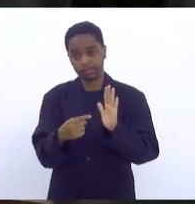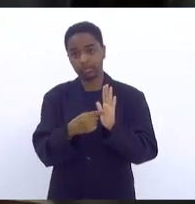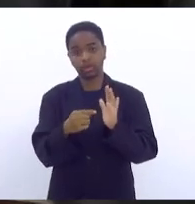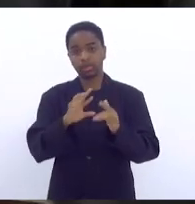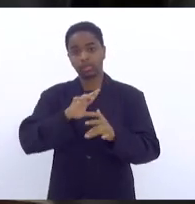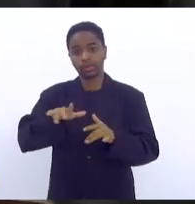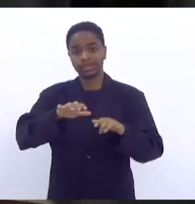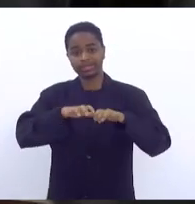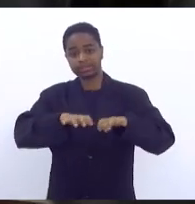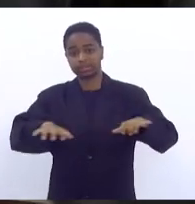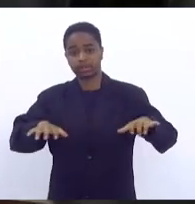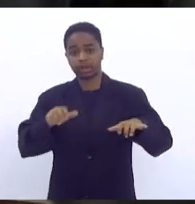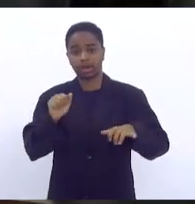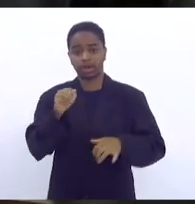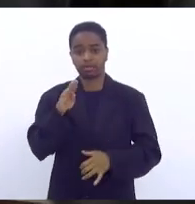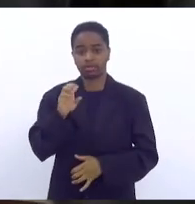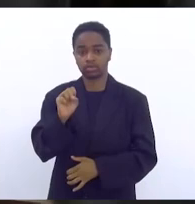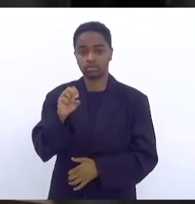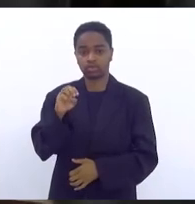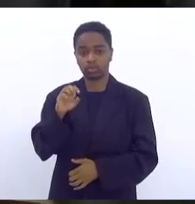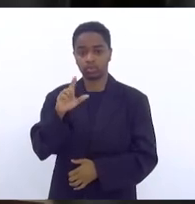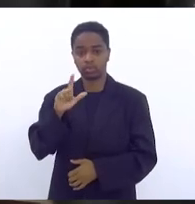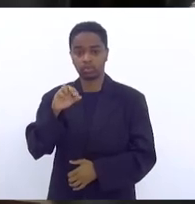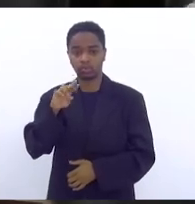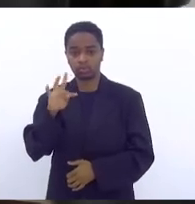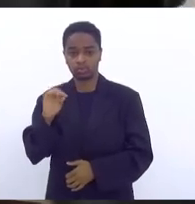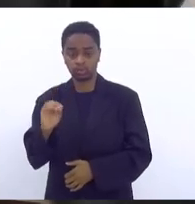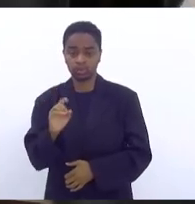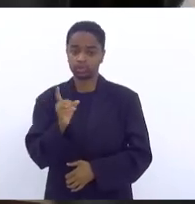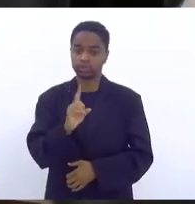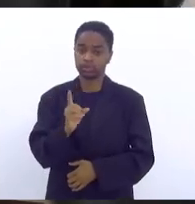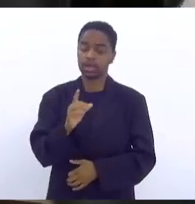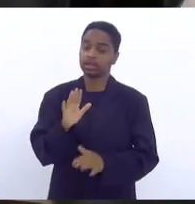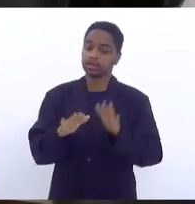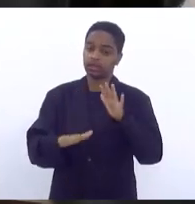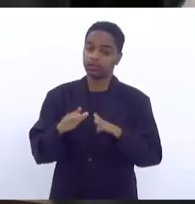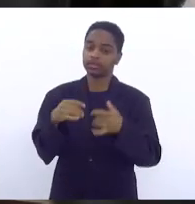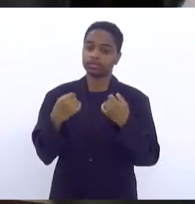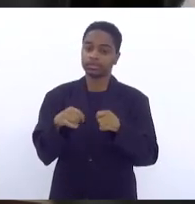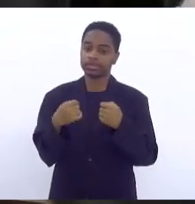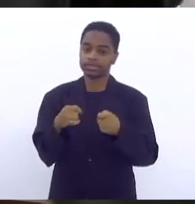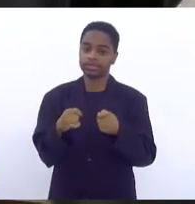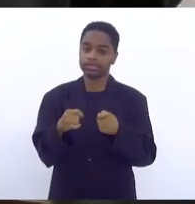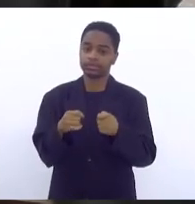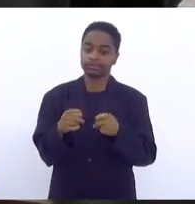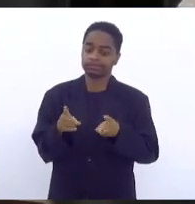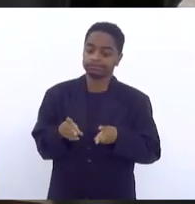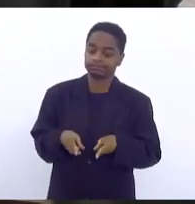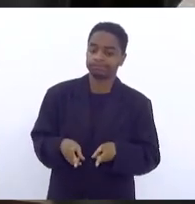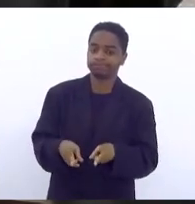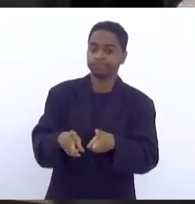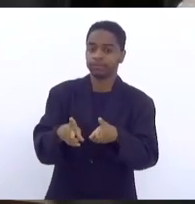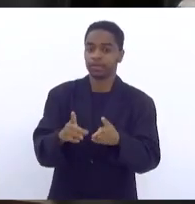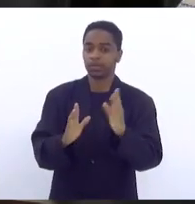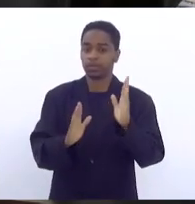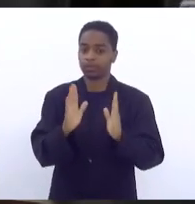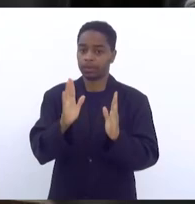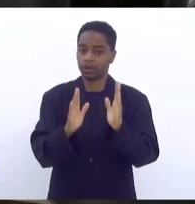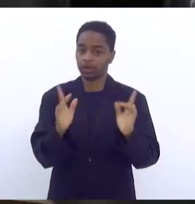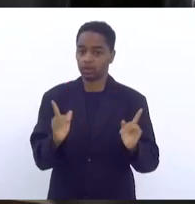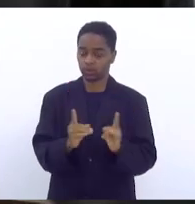absoluto talvez a gente tenha que conviver com ele em algumas situações por determinado tempo